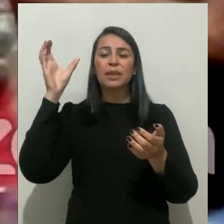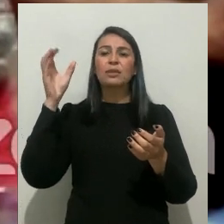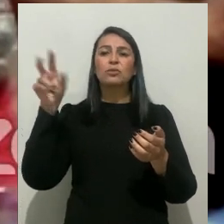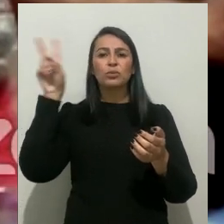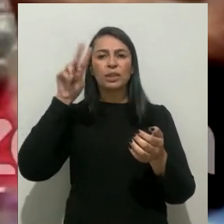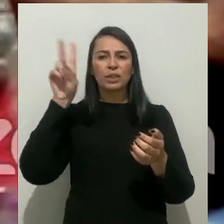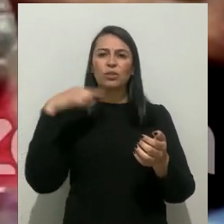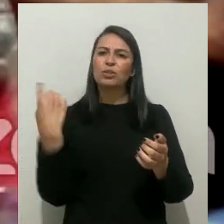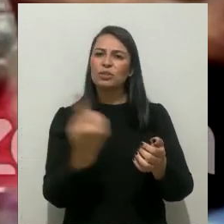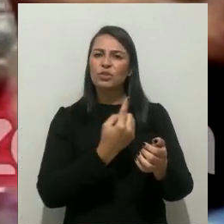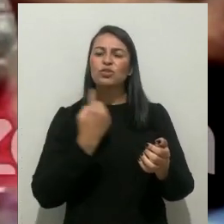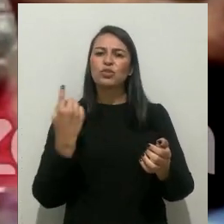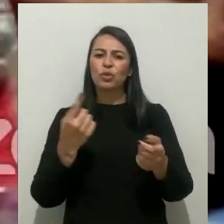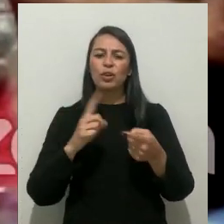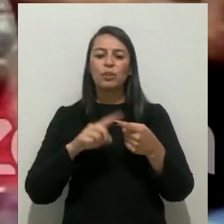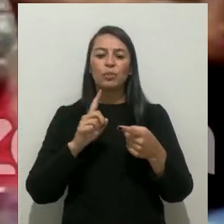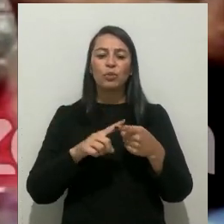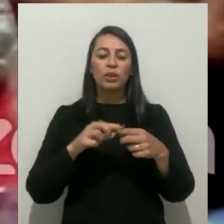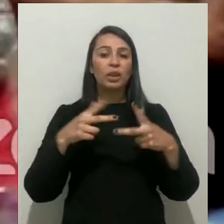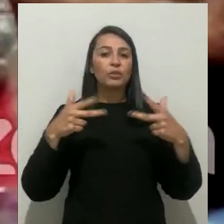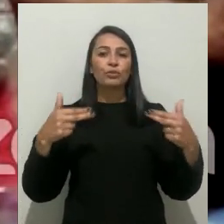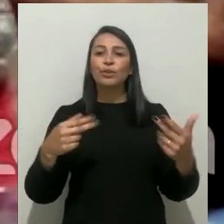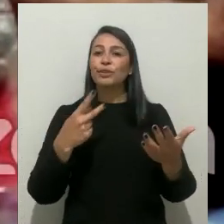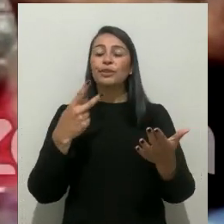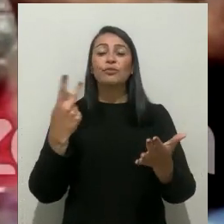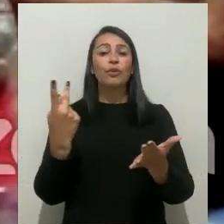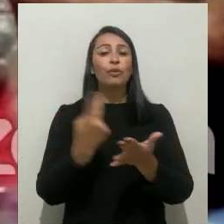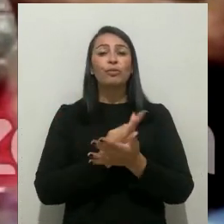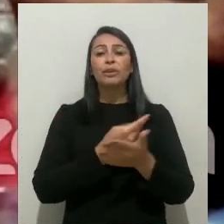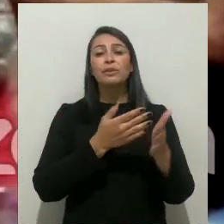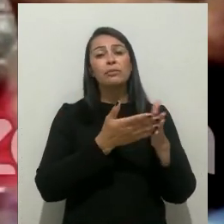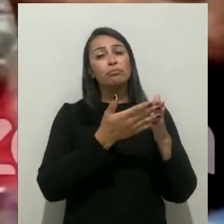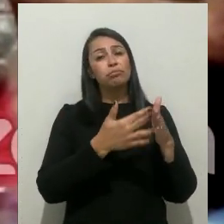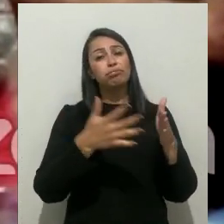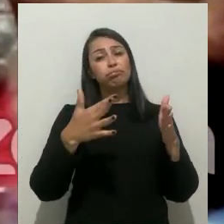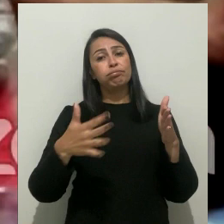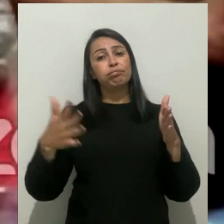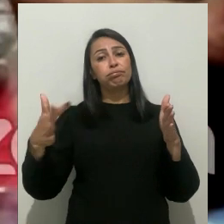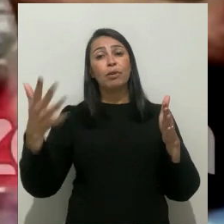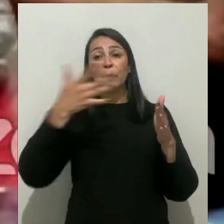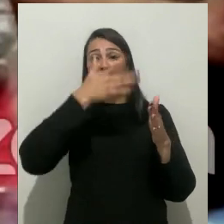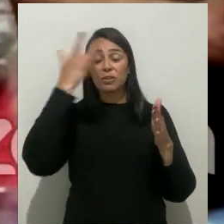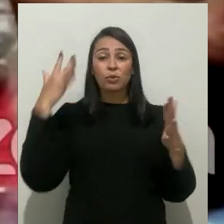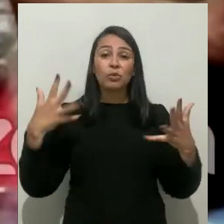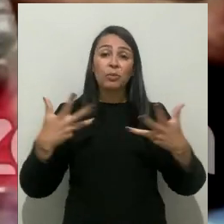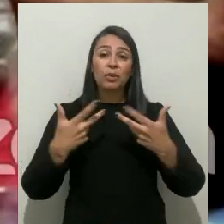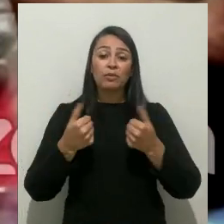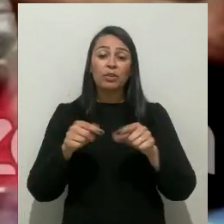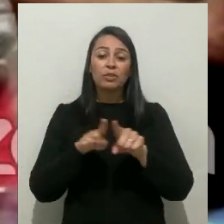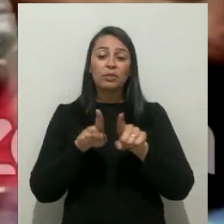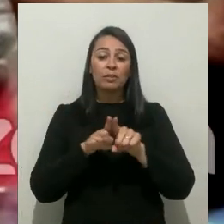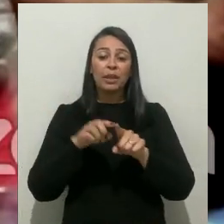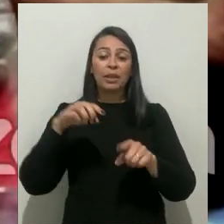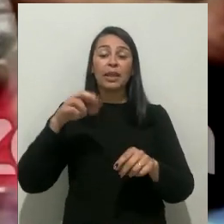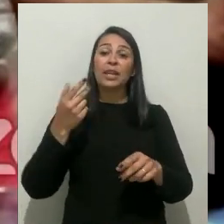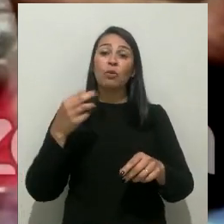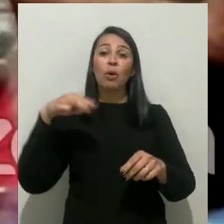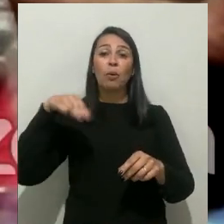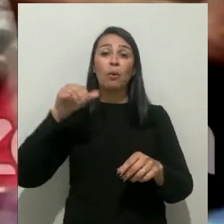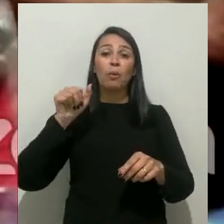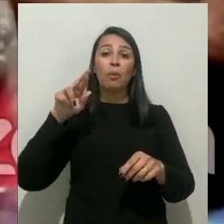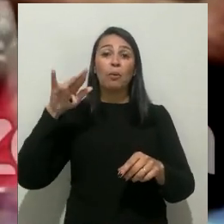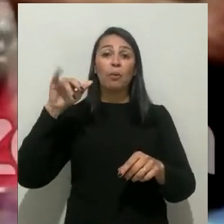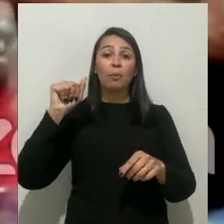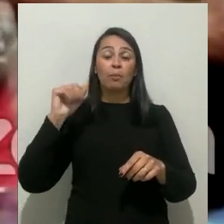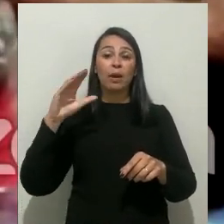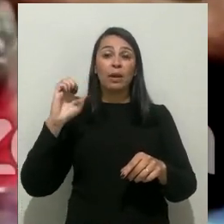história, né? A gente deixa as coisas irem, né? Assim, coisas incríveis, pessoas incríveis, como Maria Cecília, que está aqui ao meu lado,